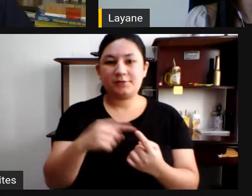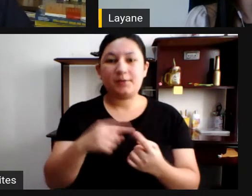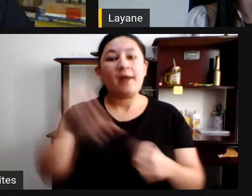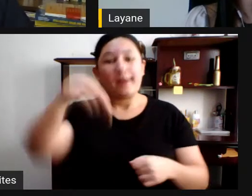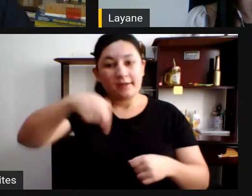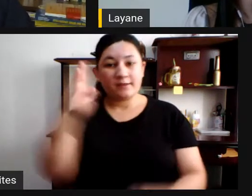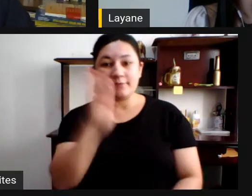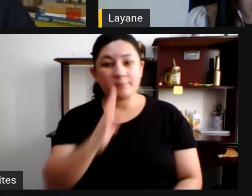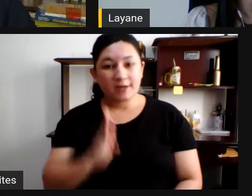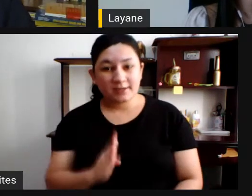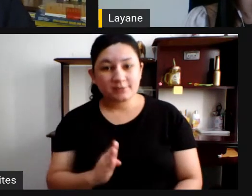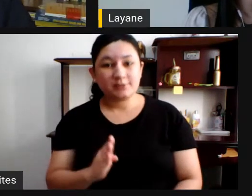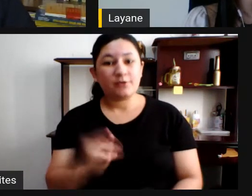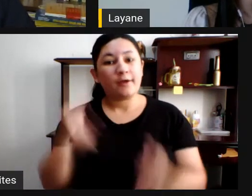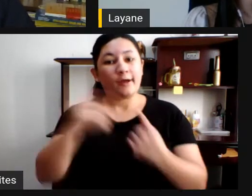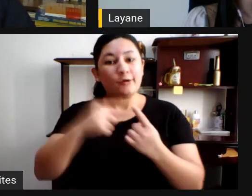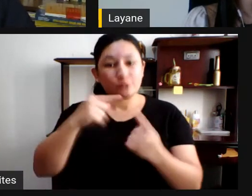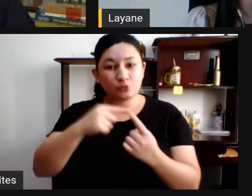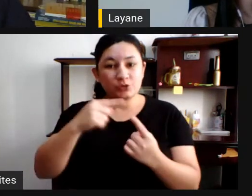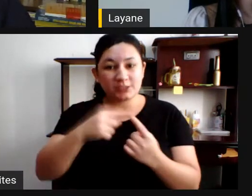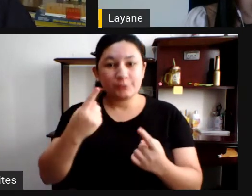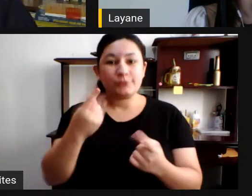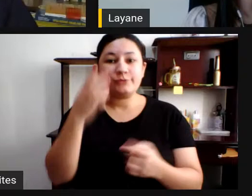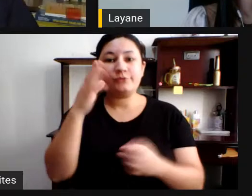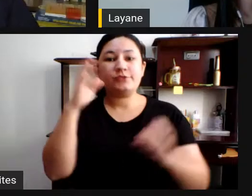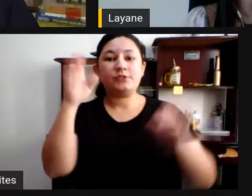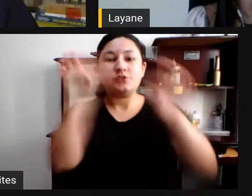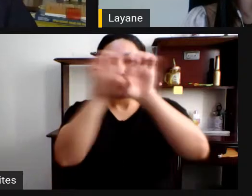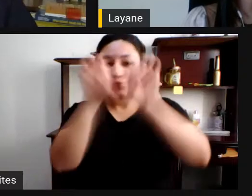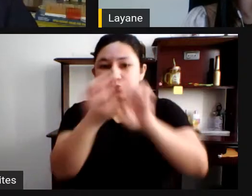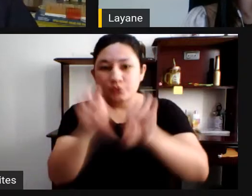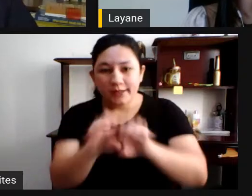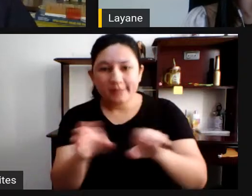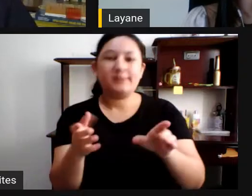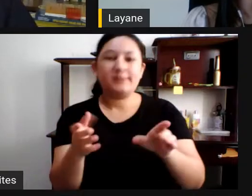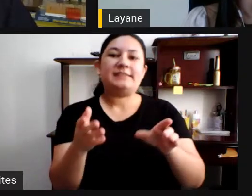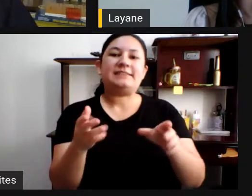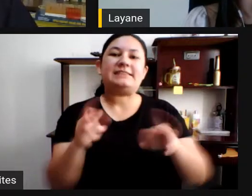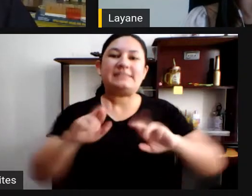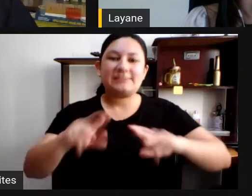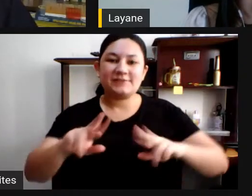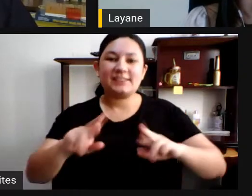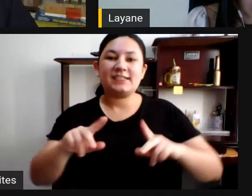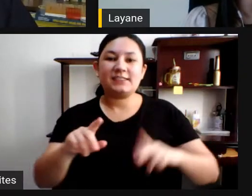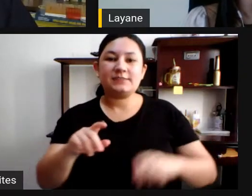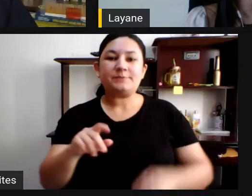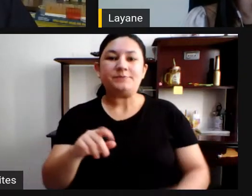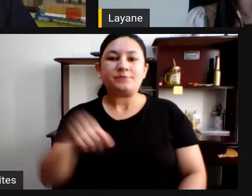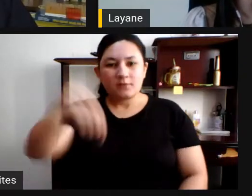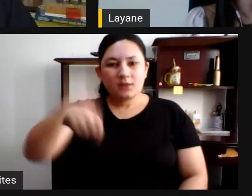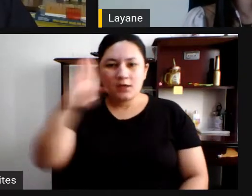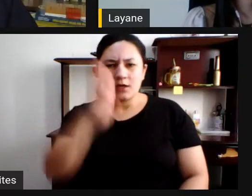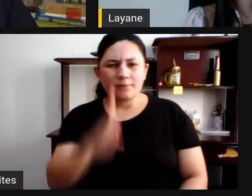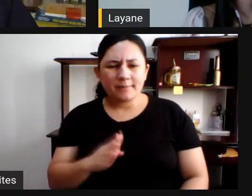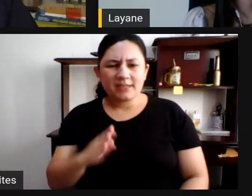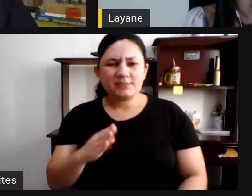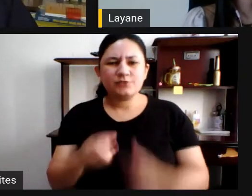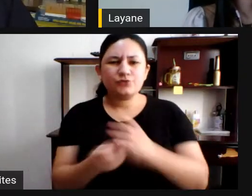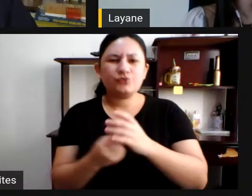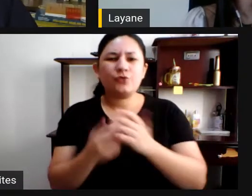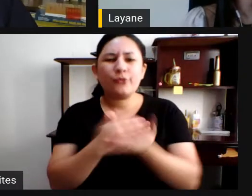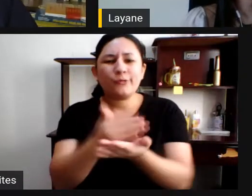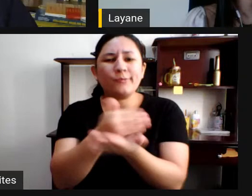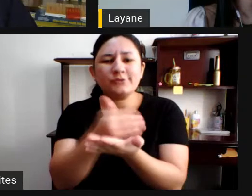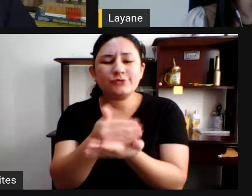específico considerando que o Matoso Câmara que foi quem trouxe o Saucir para o Brasil ele ele